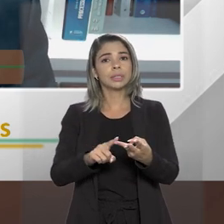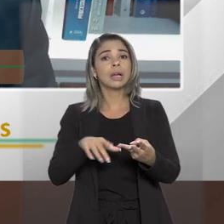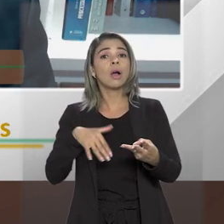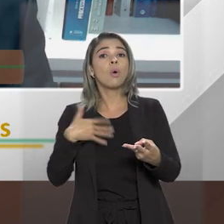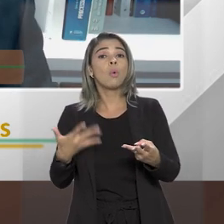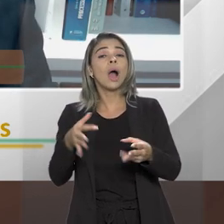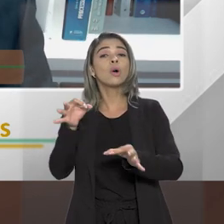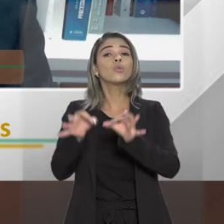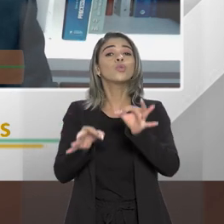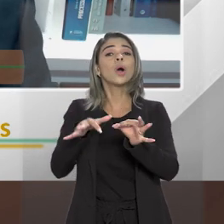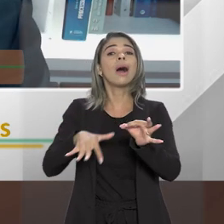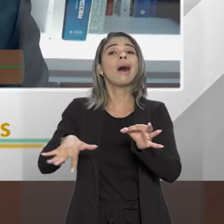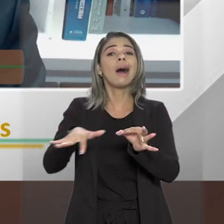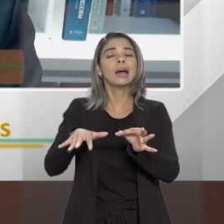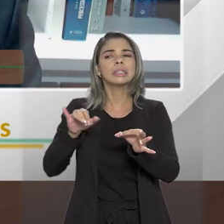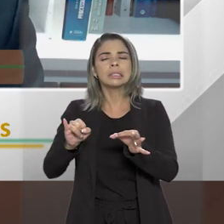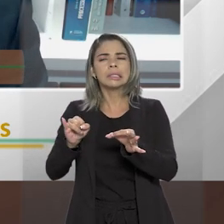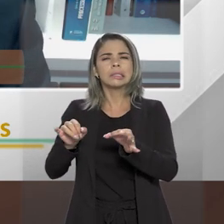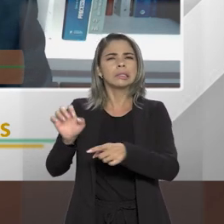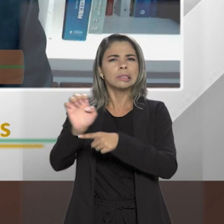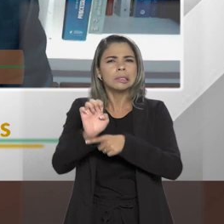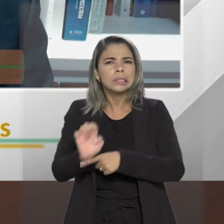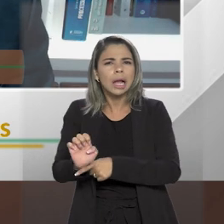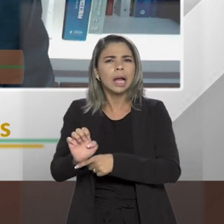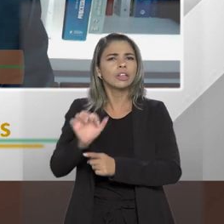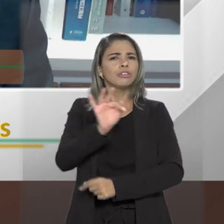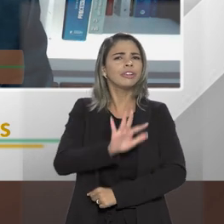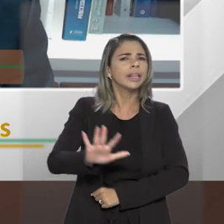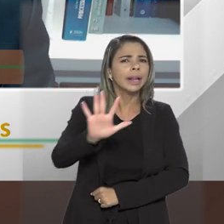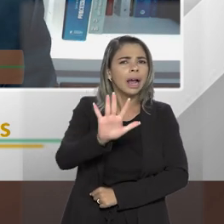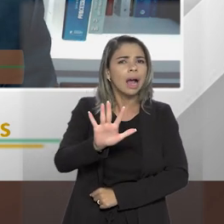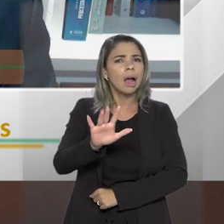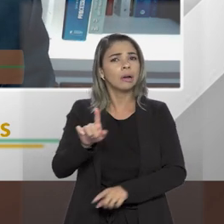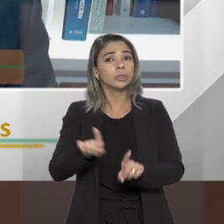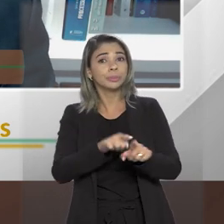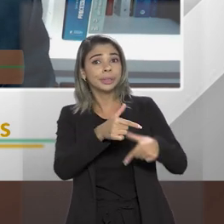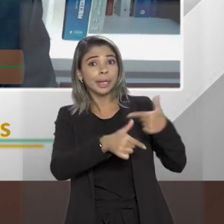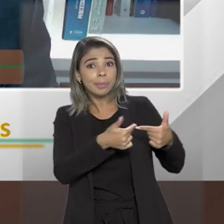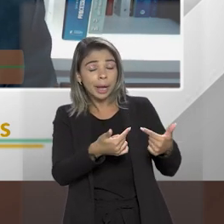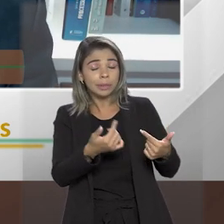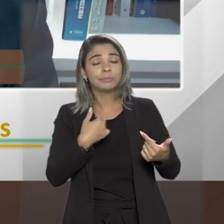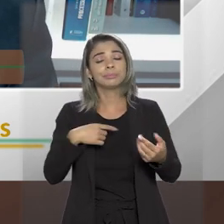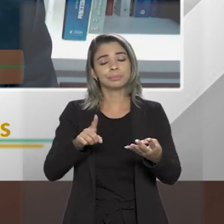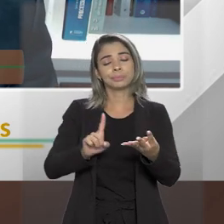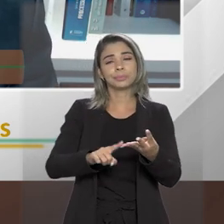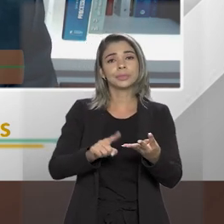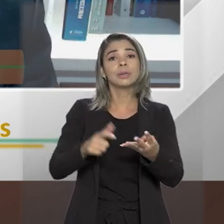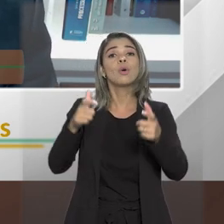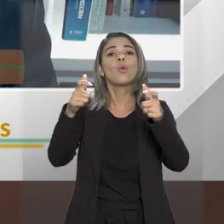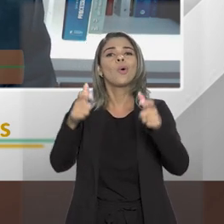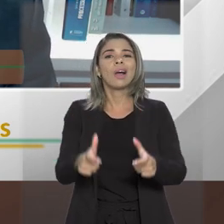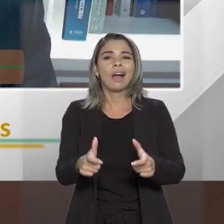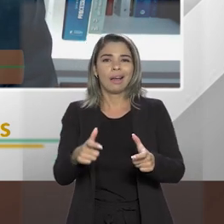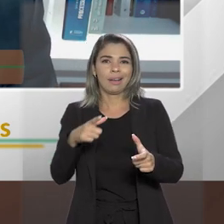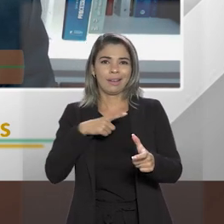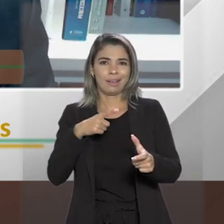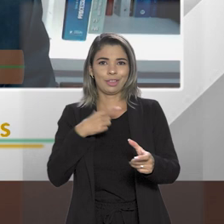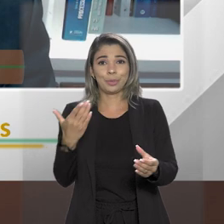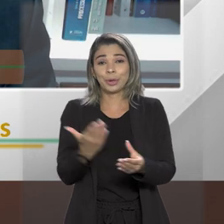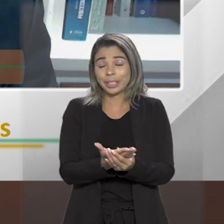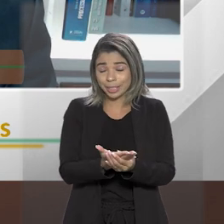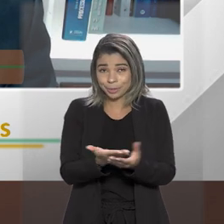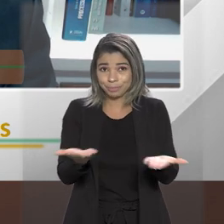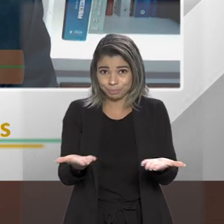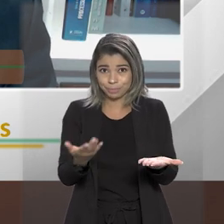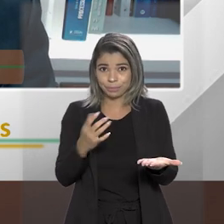que a gente está falando, se é na justiça estadual, na justiça federal, na justiça do trabalho, e depende também da localidade onde tramita esse processo. Só